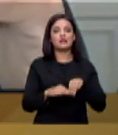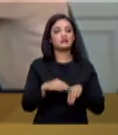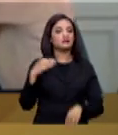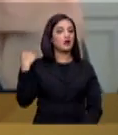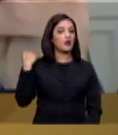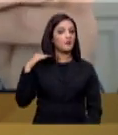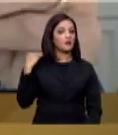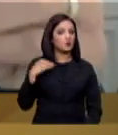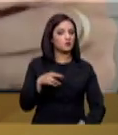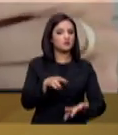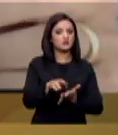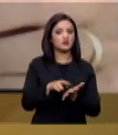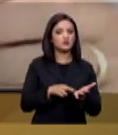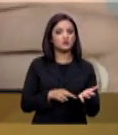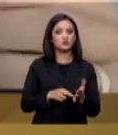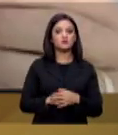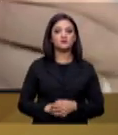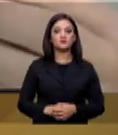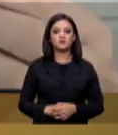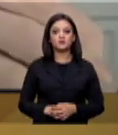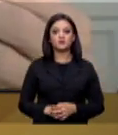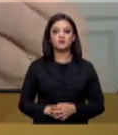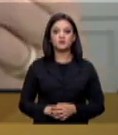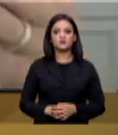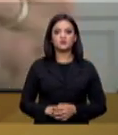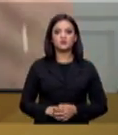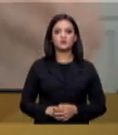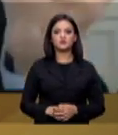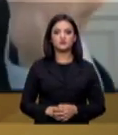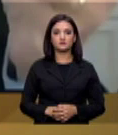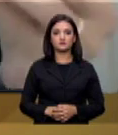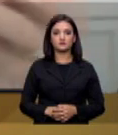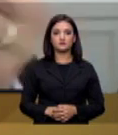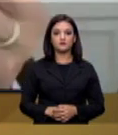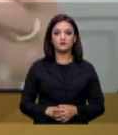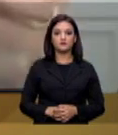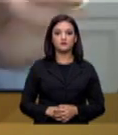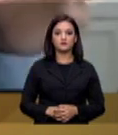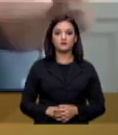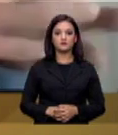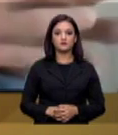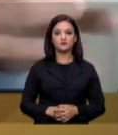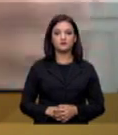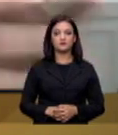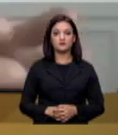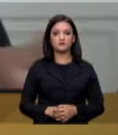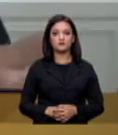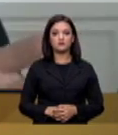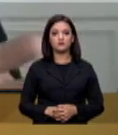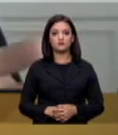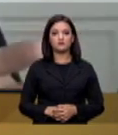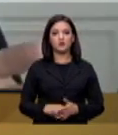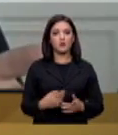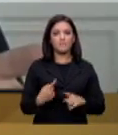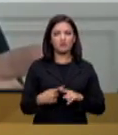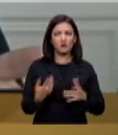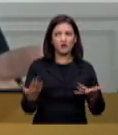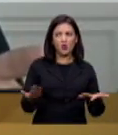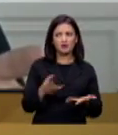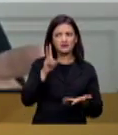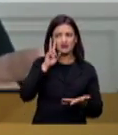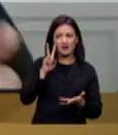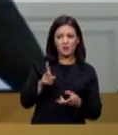Lúcia, porque há uma situação, se nós olharmos hoje, situação